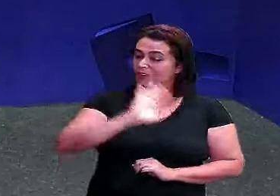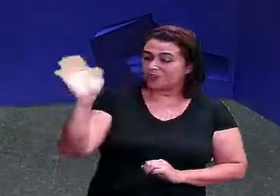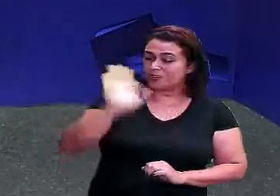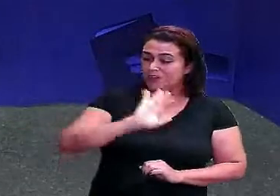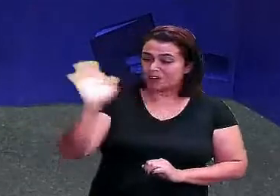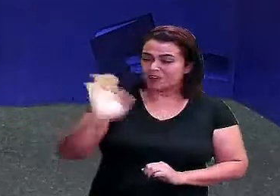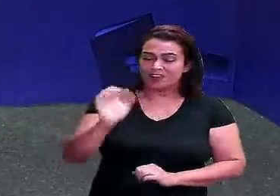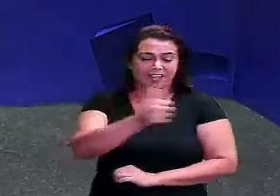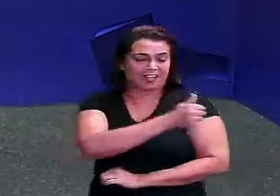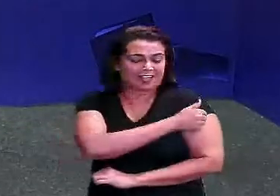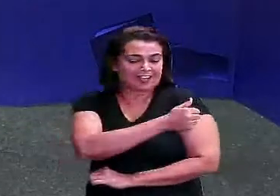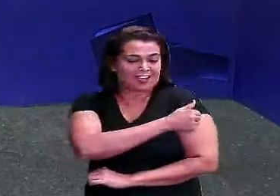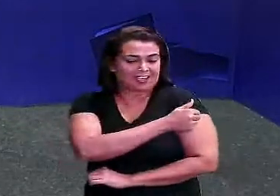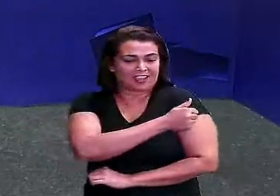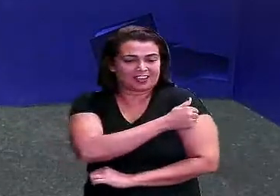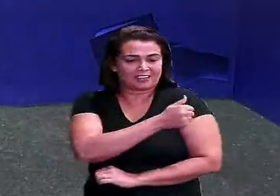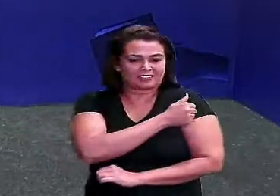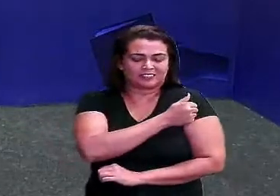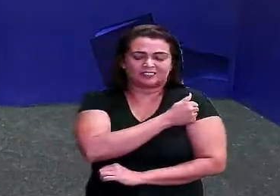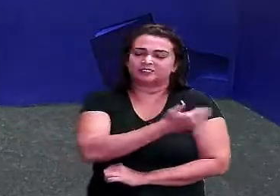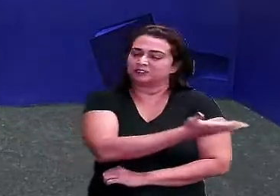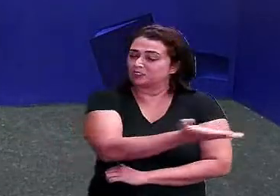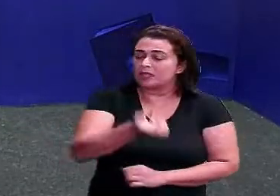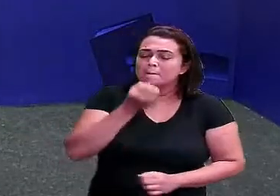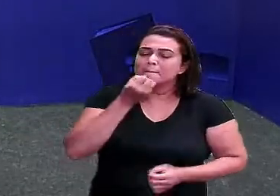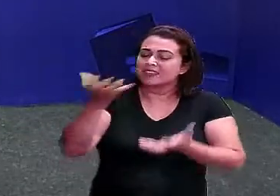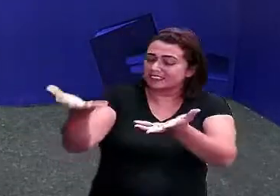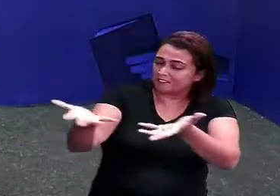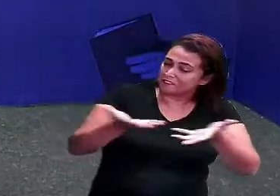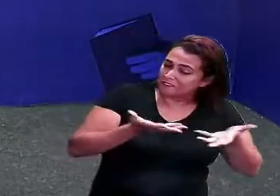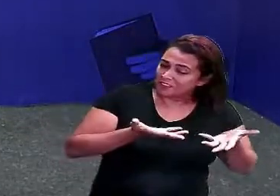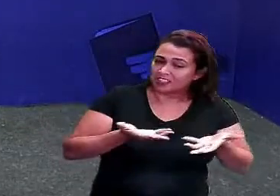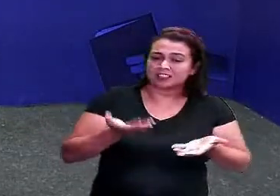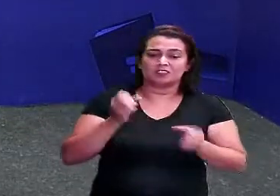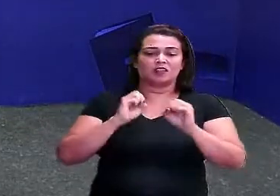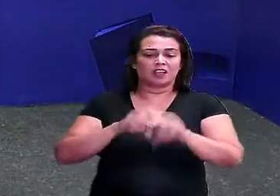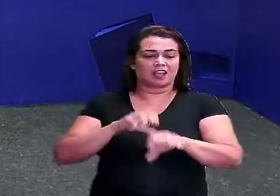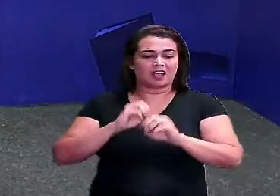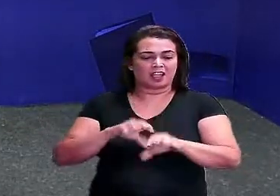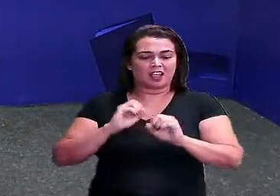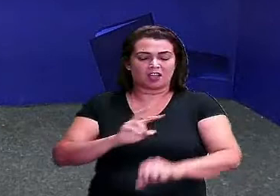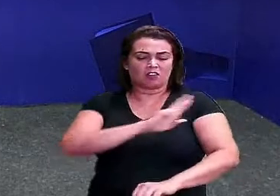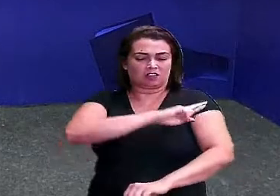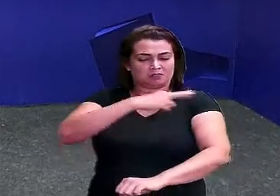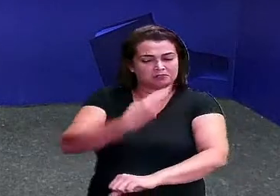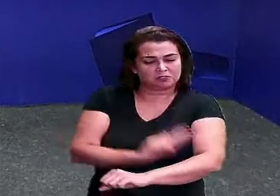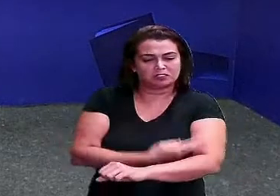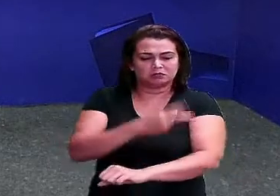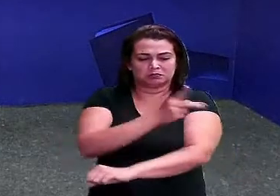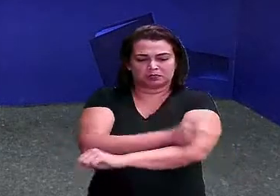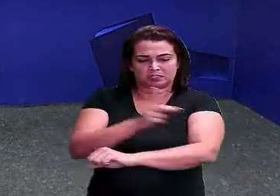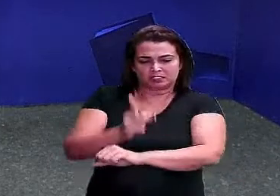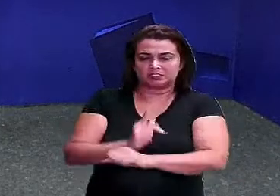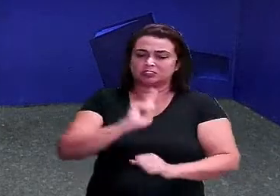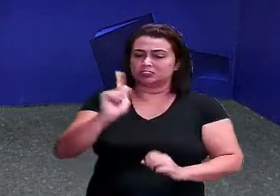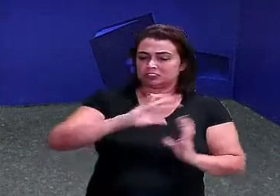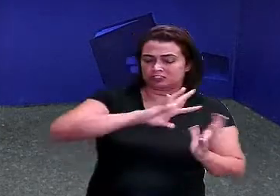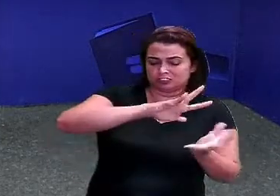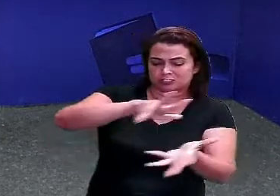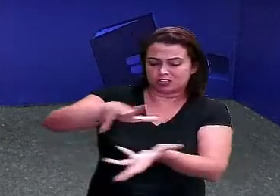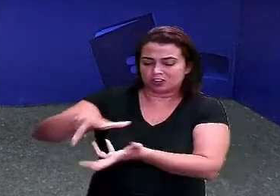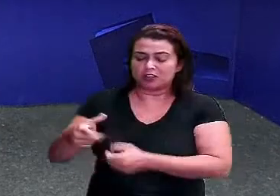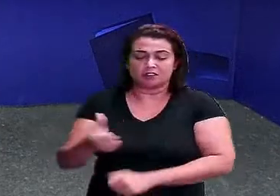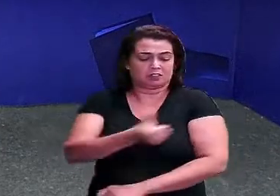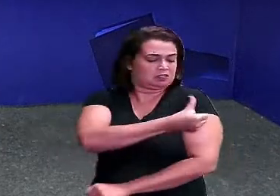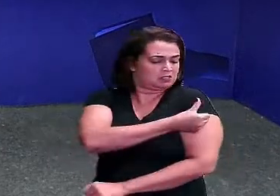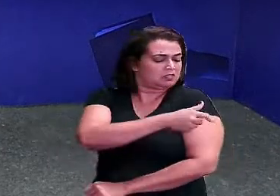Olá, queridos alunos, queridas alunas, sejam bem-vindos a mais uma aula de fortalecimento pedagógico de Geografia para os